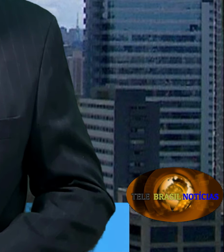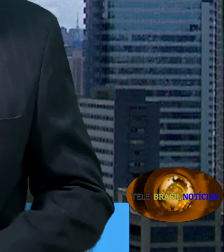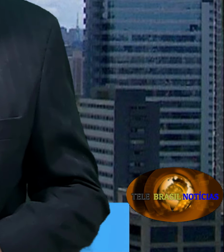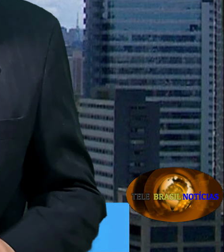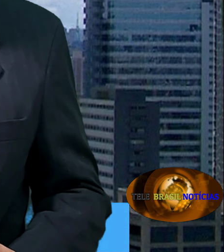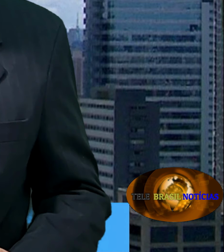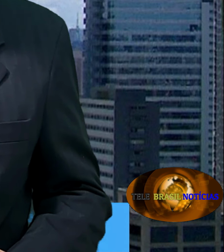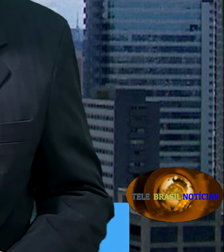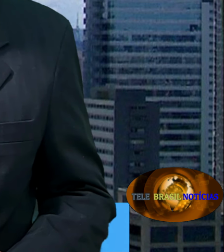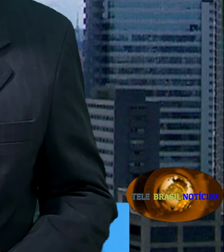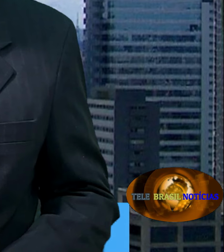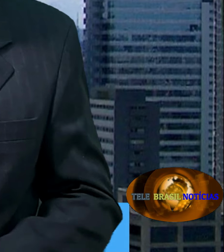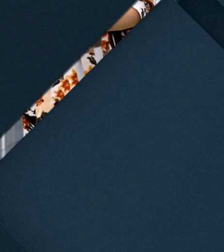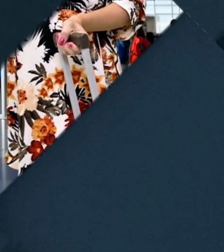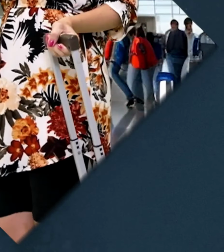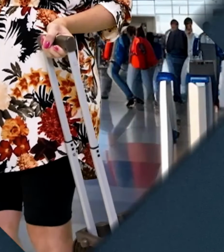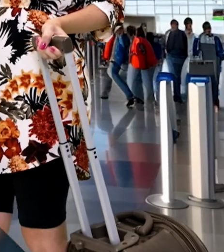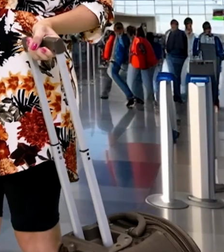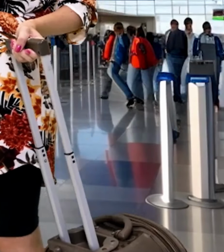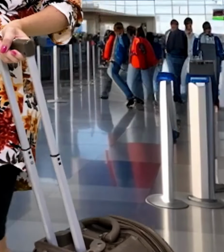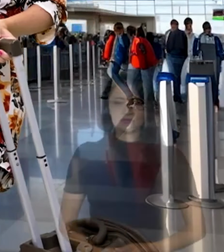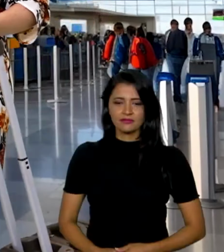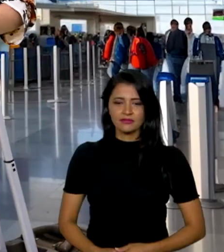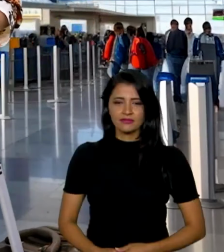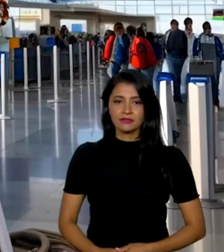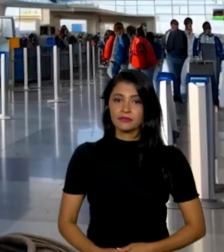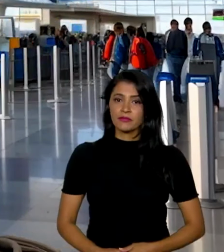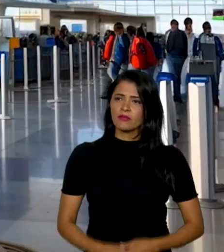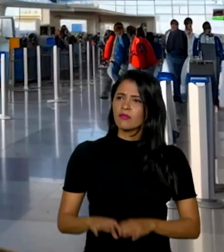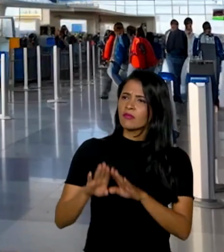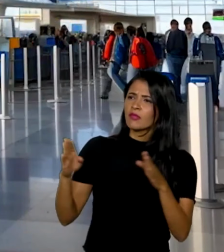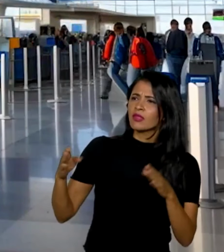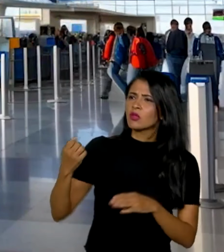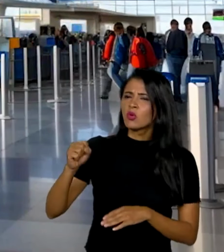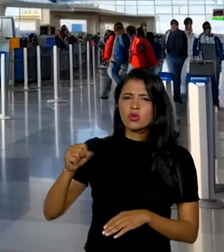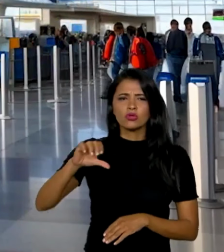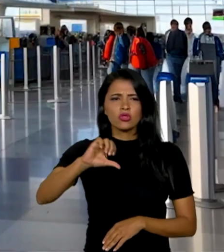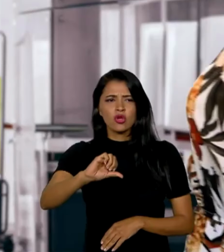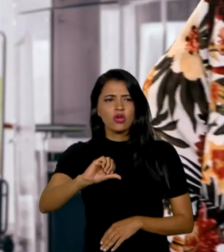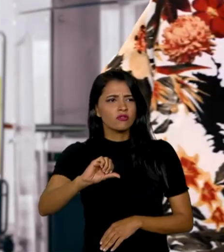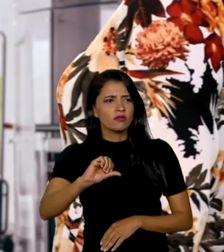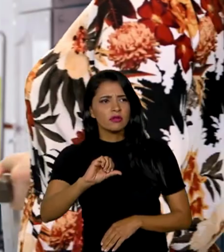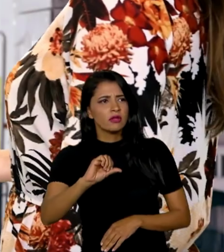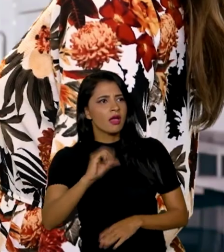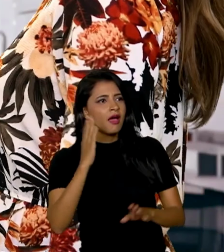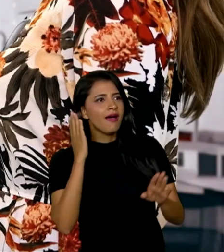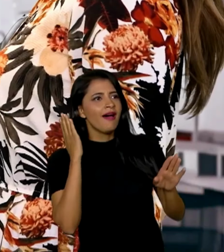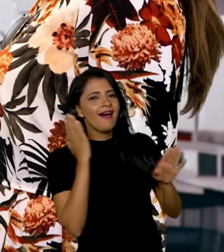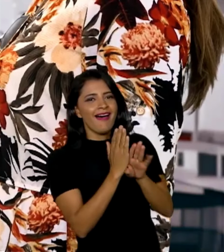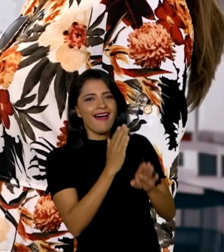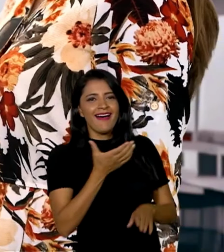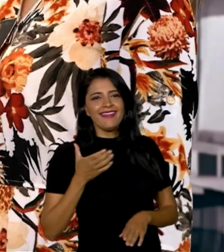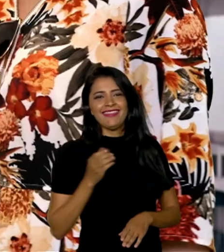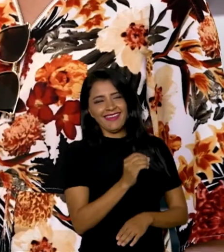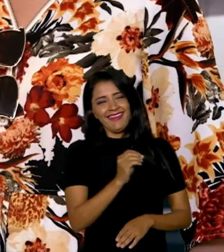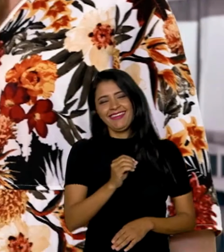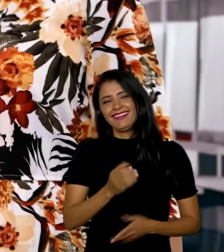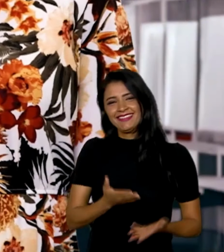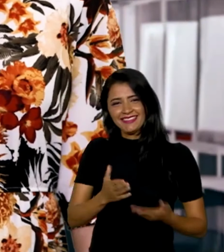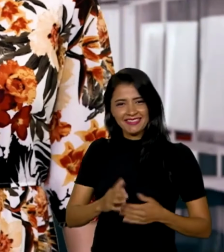bebidas na indústria. Portão 8, portão 9, portão 10. Ah,